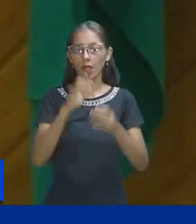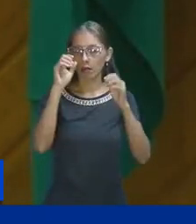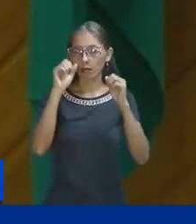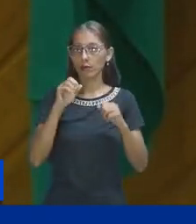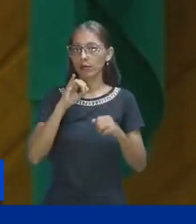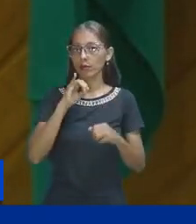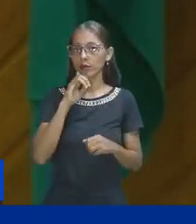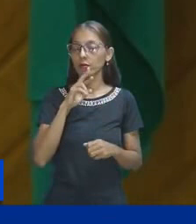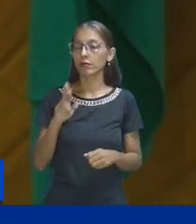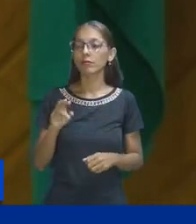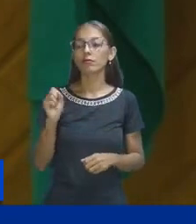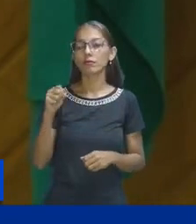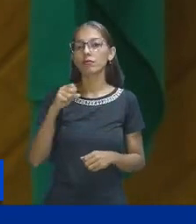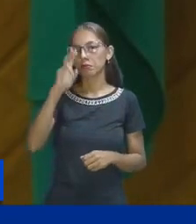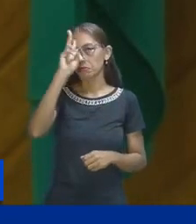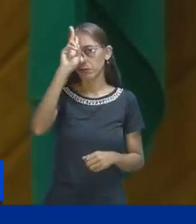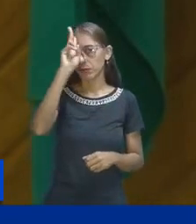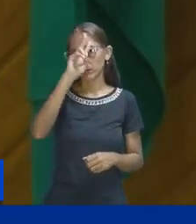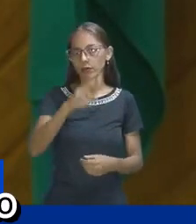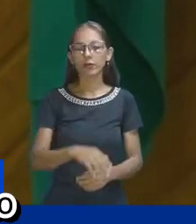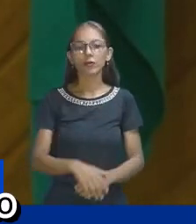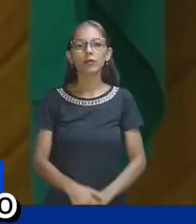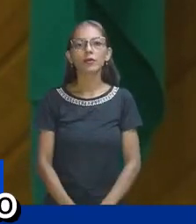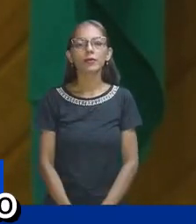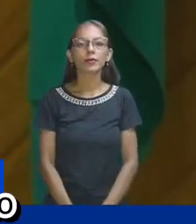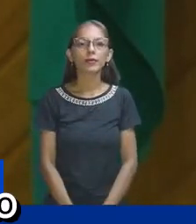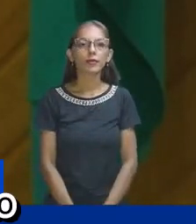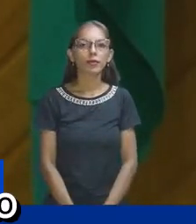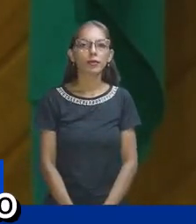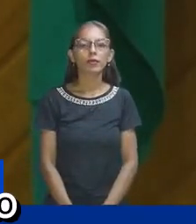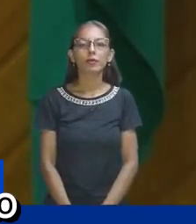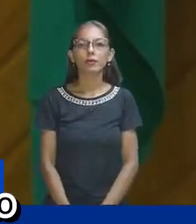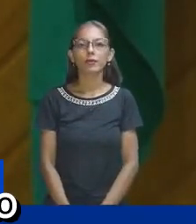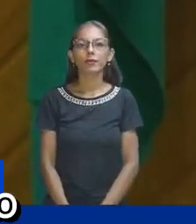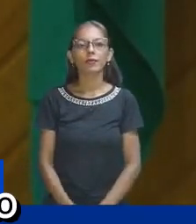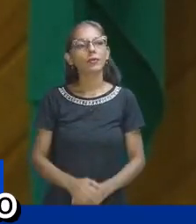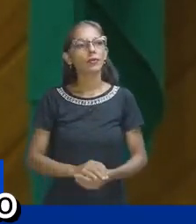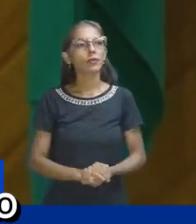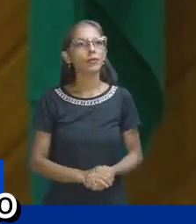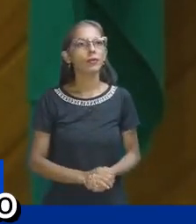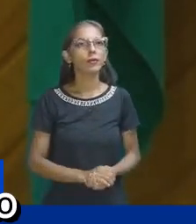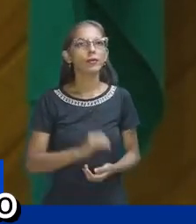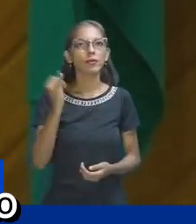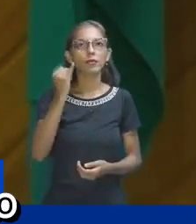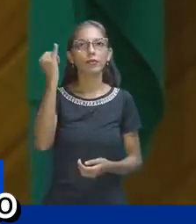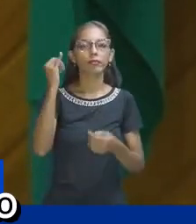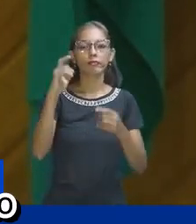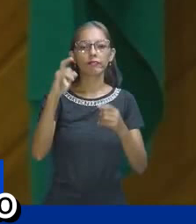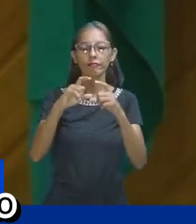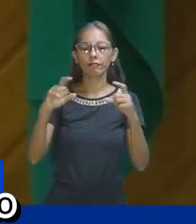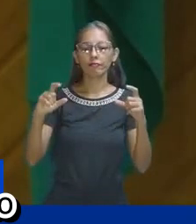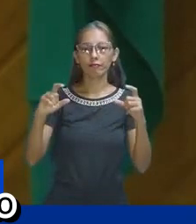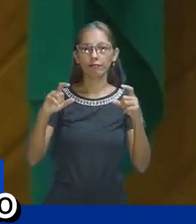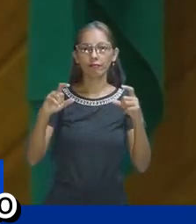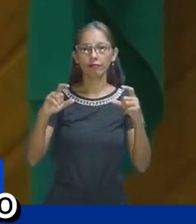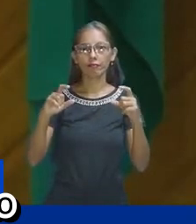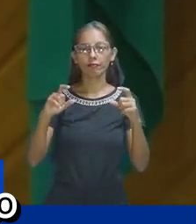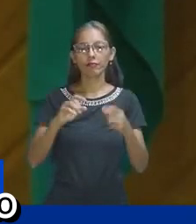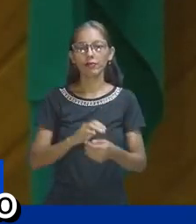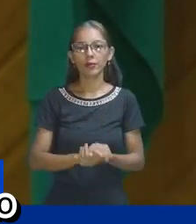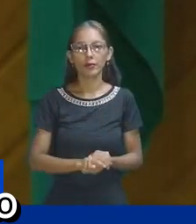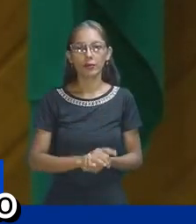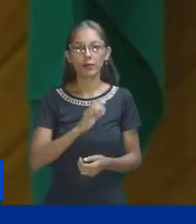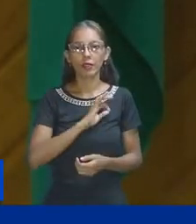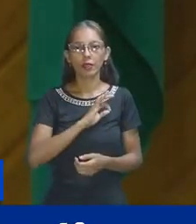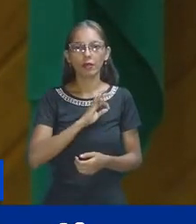Sobre a dinâmica dos fatos ainda, é interessante ainda destacar o seguinte trecho do depoimento do delegado de